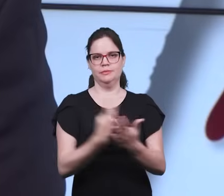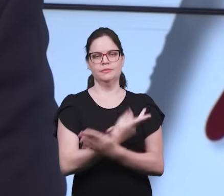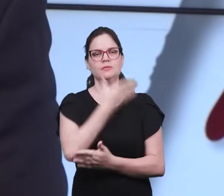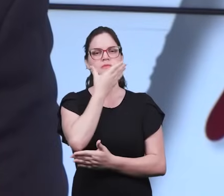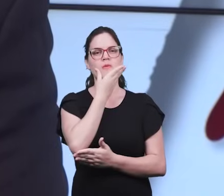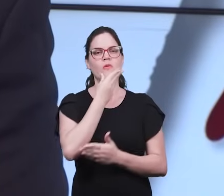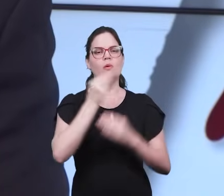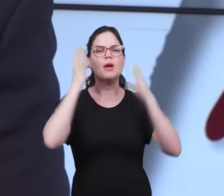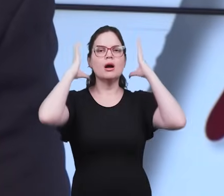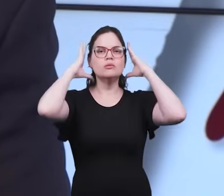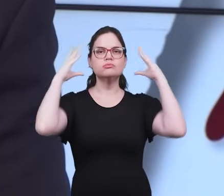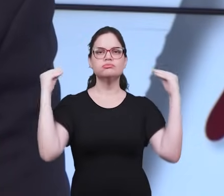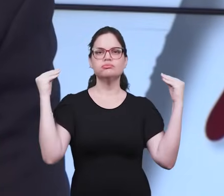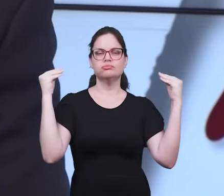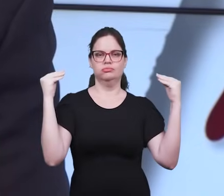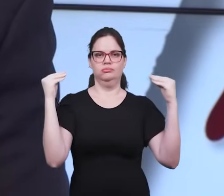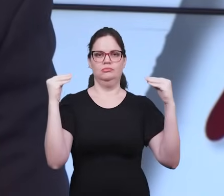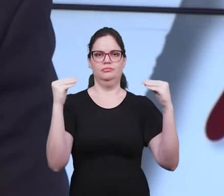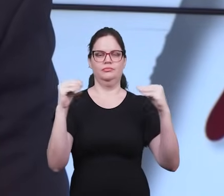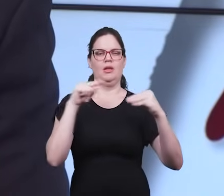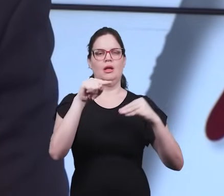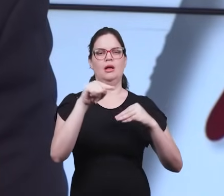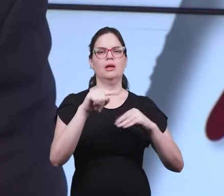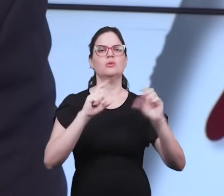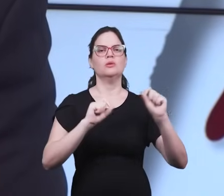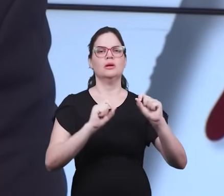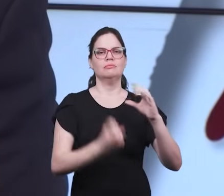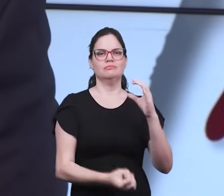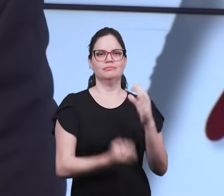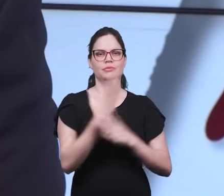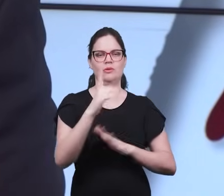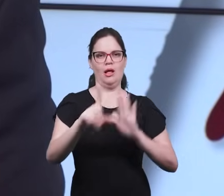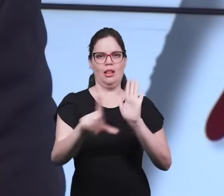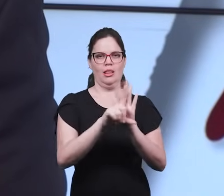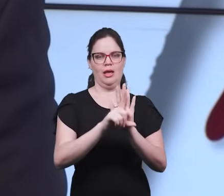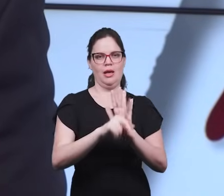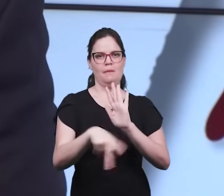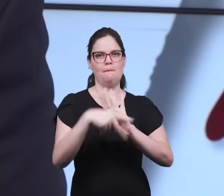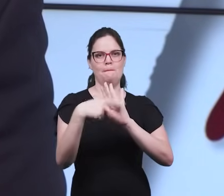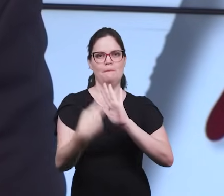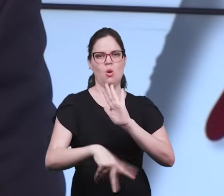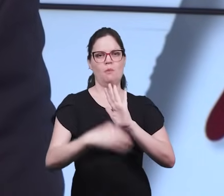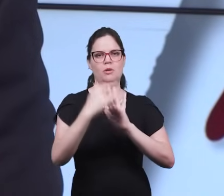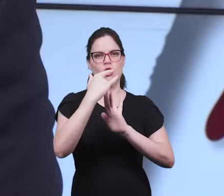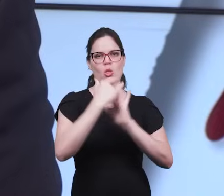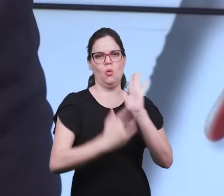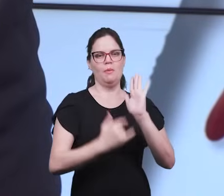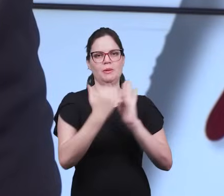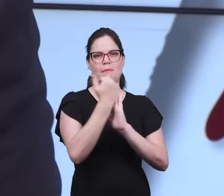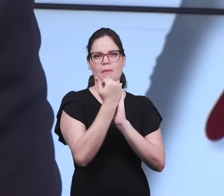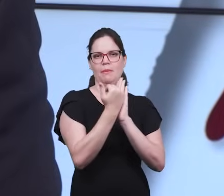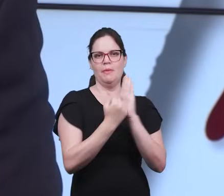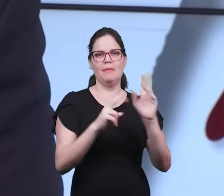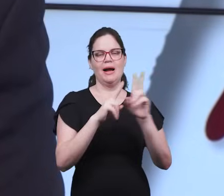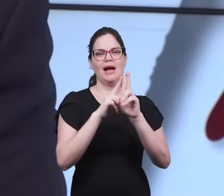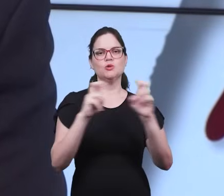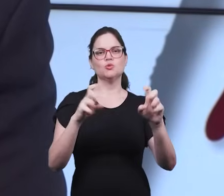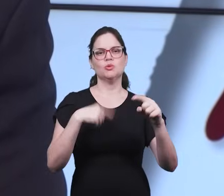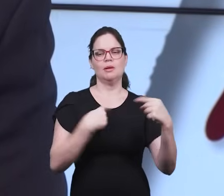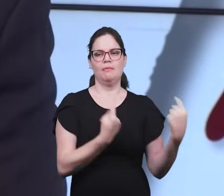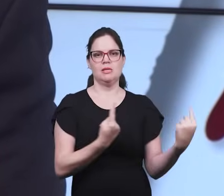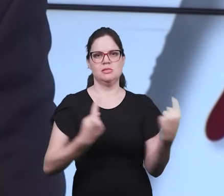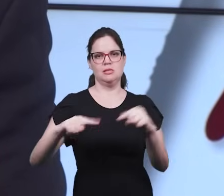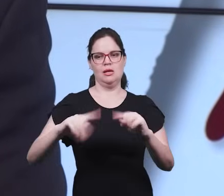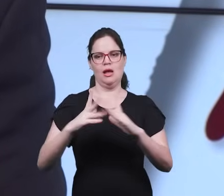ele fez ali, ele homologou o Edito de Milão. Ali ele acabou com as perseguições à